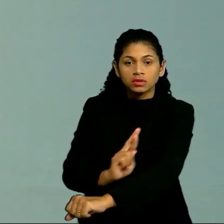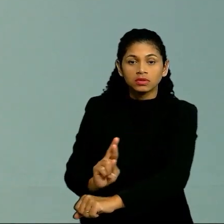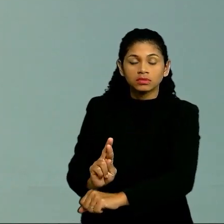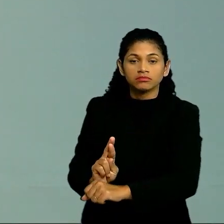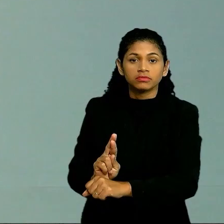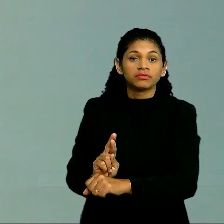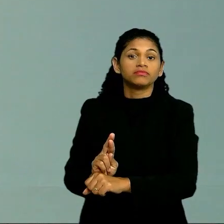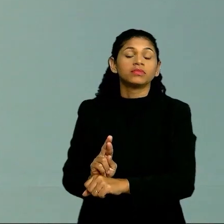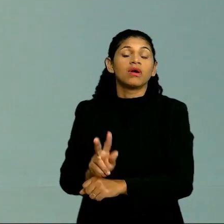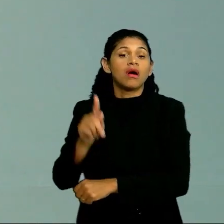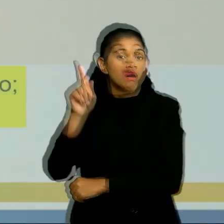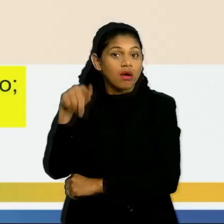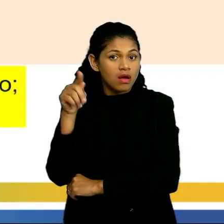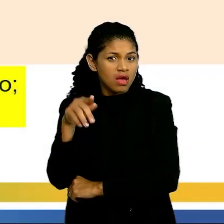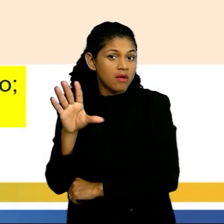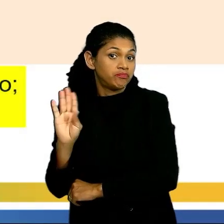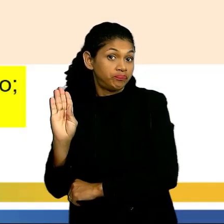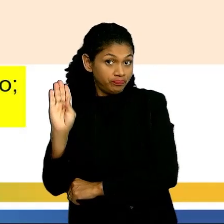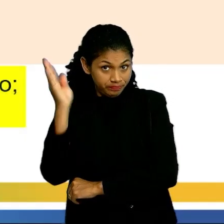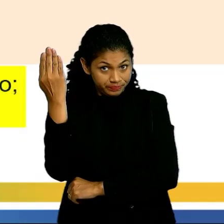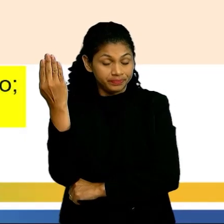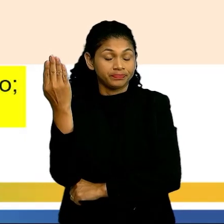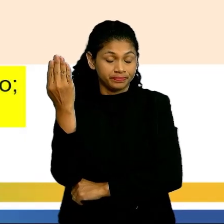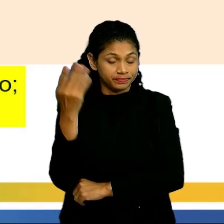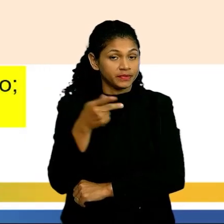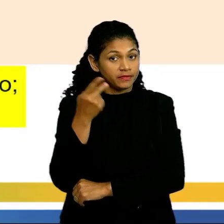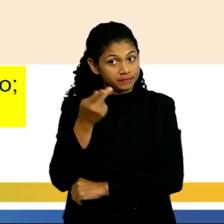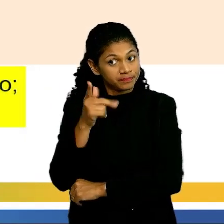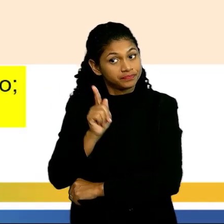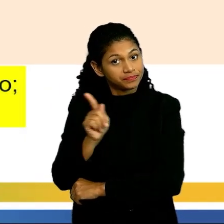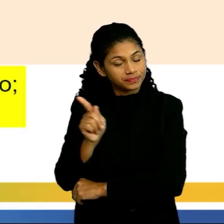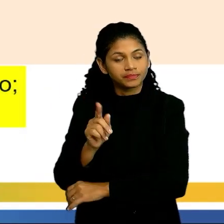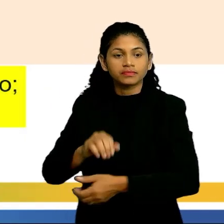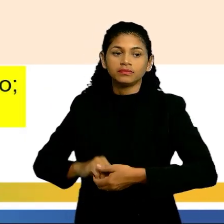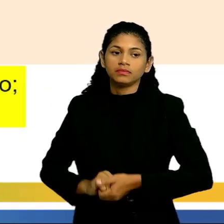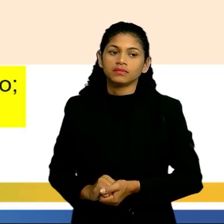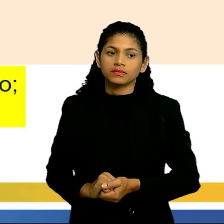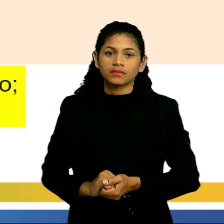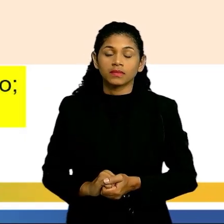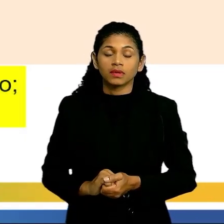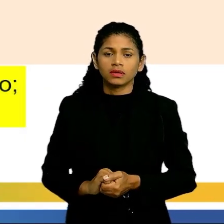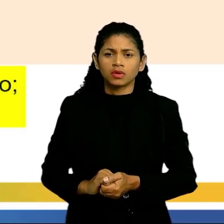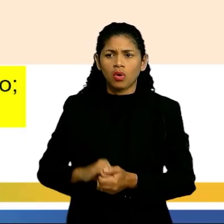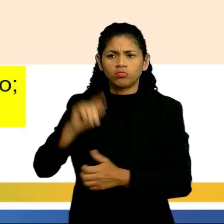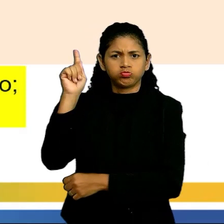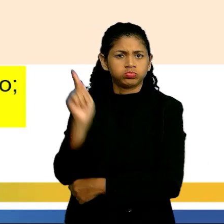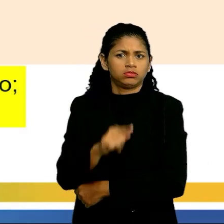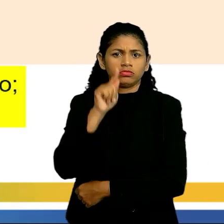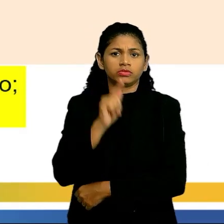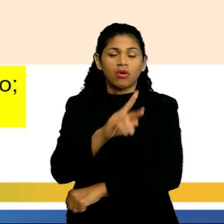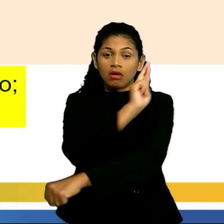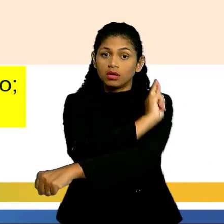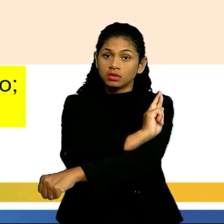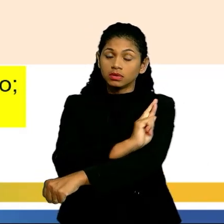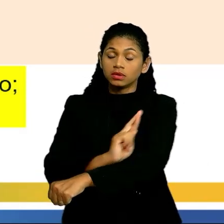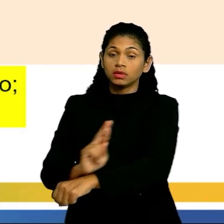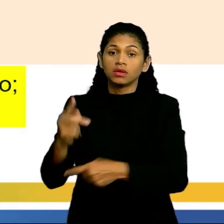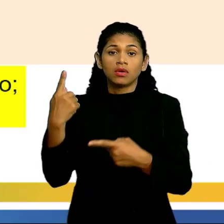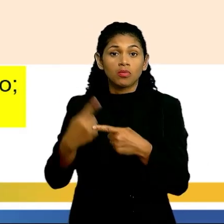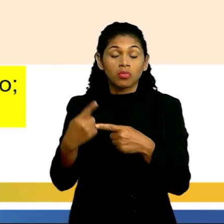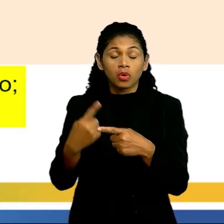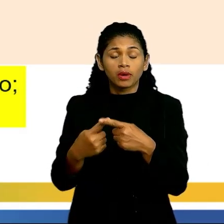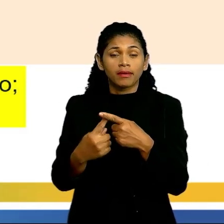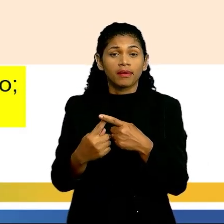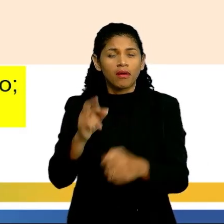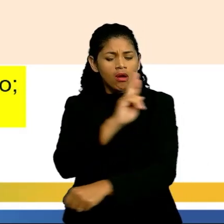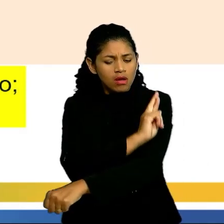de uma invenção. Por isso ele vai condenar uma segunda coisa, a religião. Por quê? Porque a religião inventou um